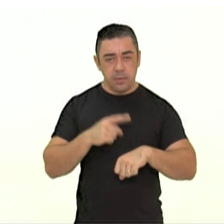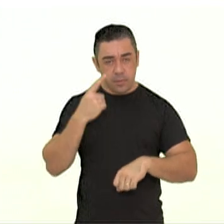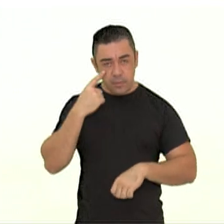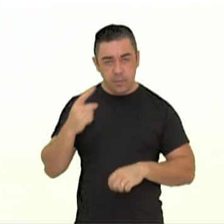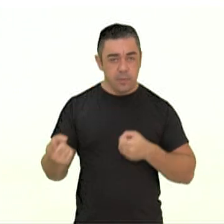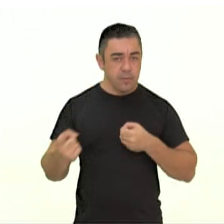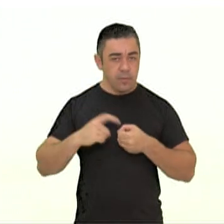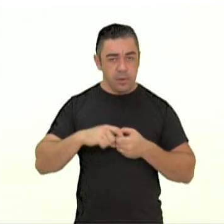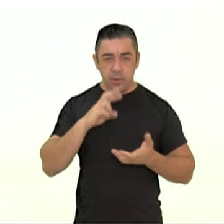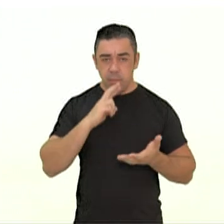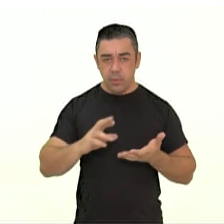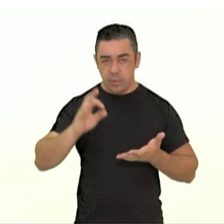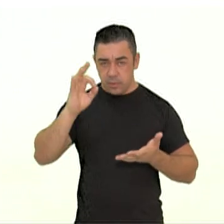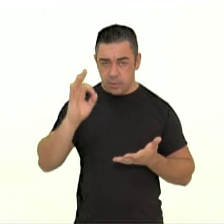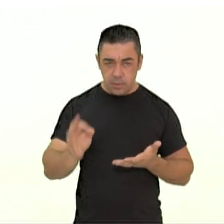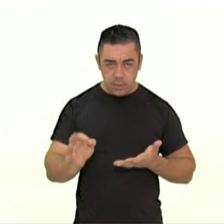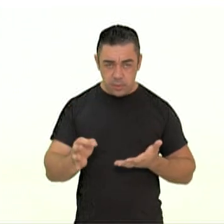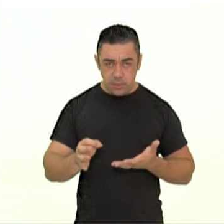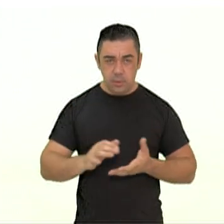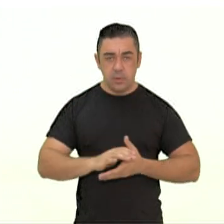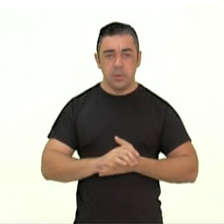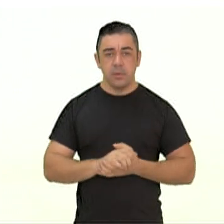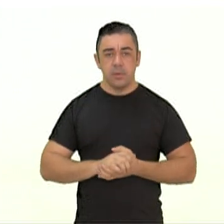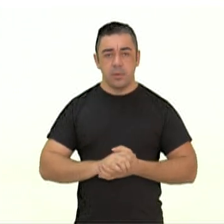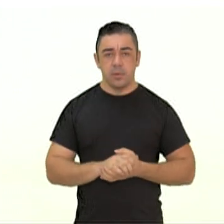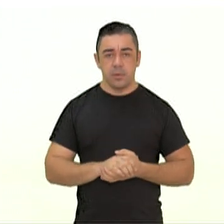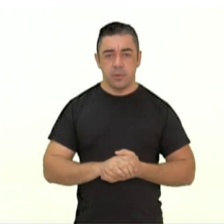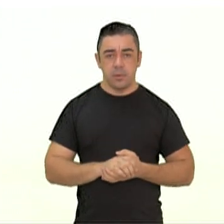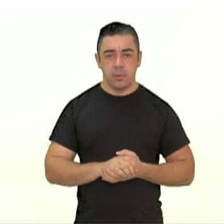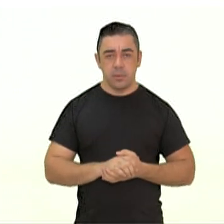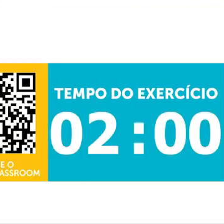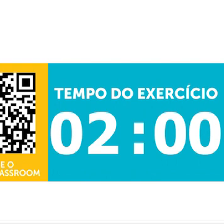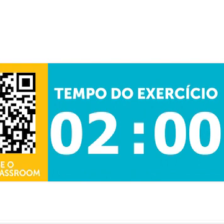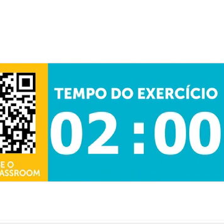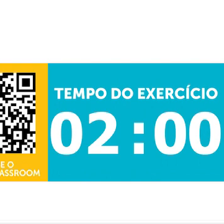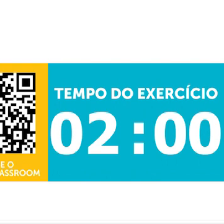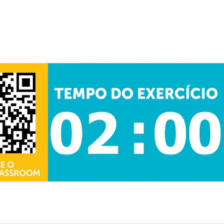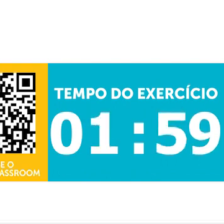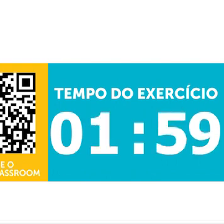já voltamos com a correção da alternativa correta.